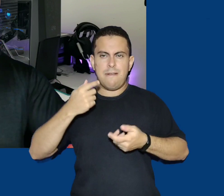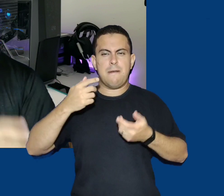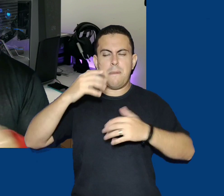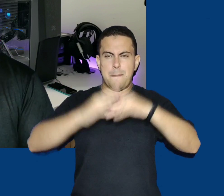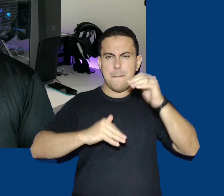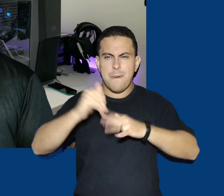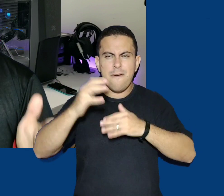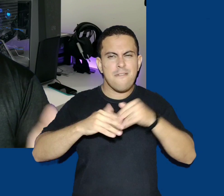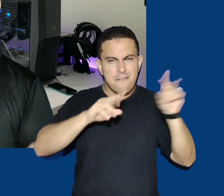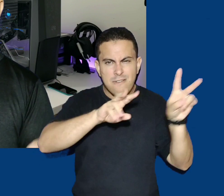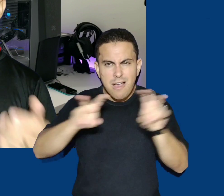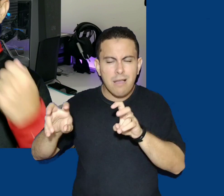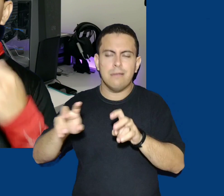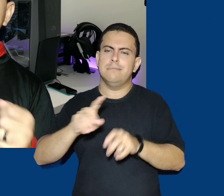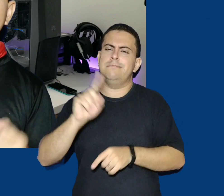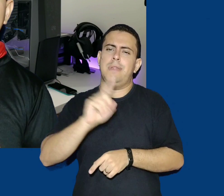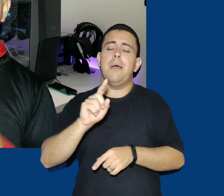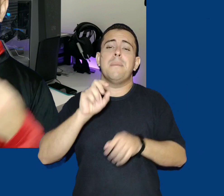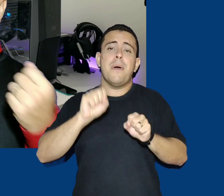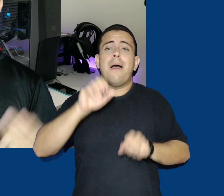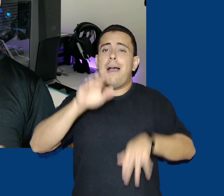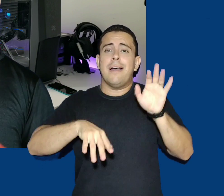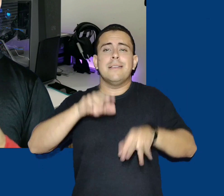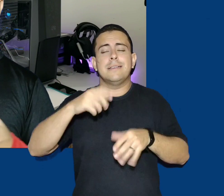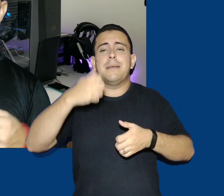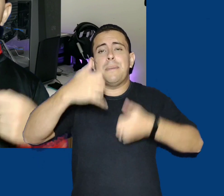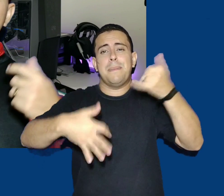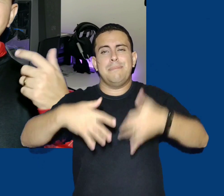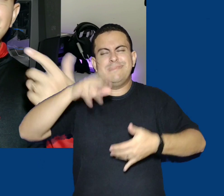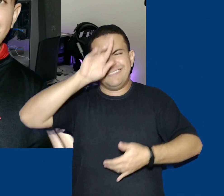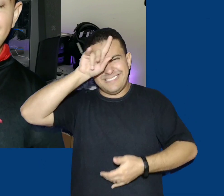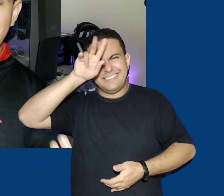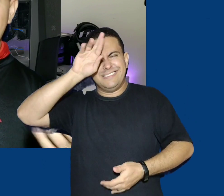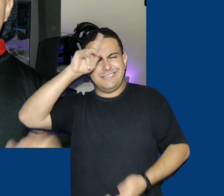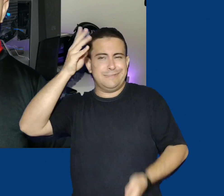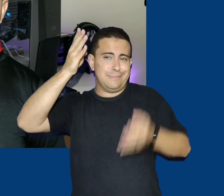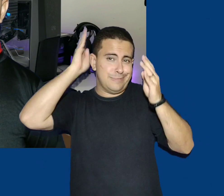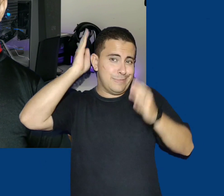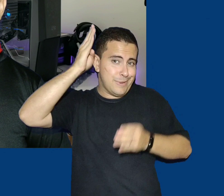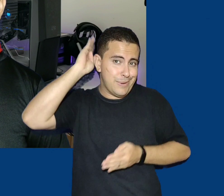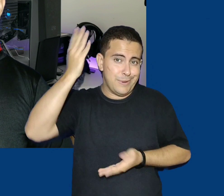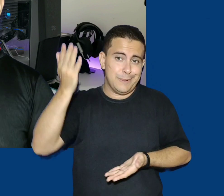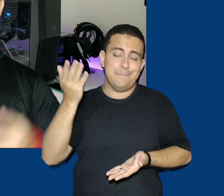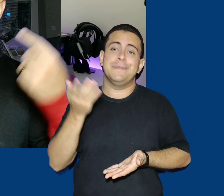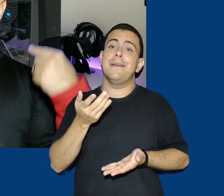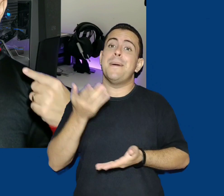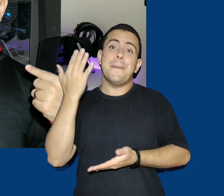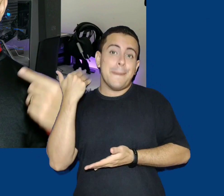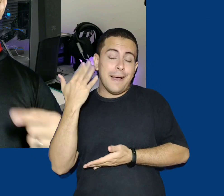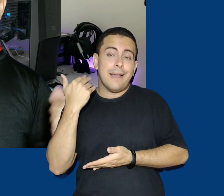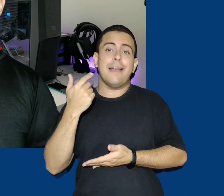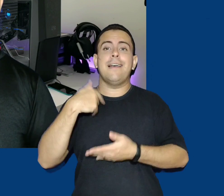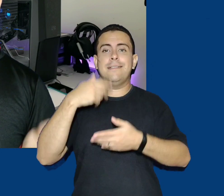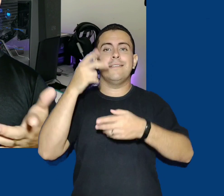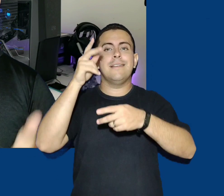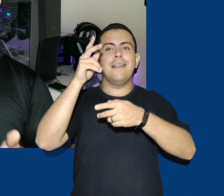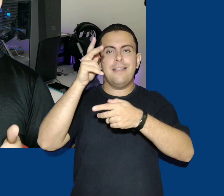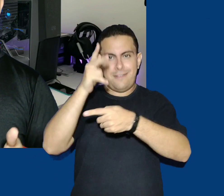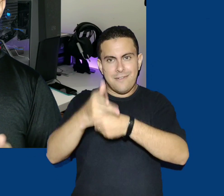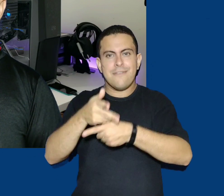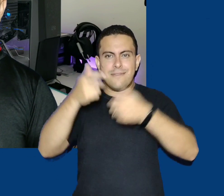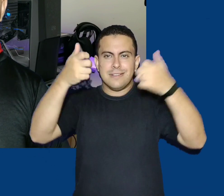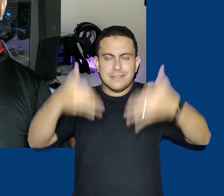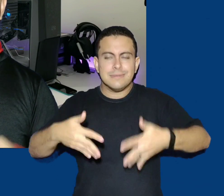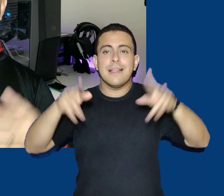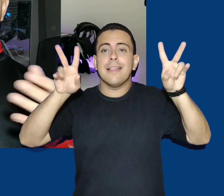um especialista no assunto, então possa ser que de vez em quando eu fale alguma asneira. Por exemplo, no vídeo passado, falando sobre